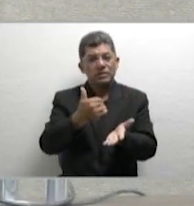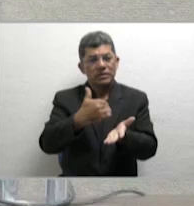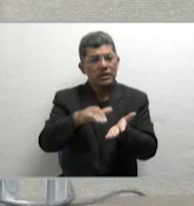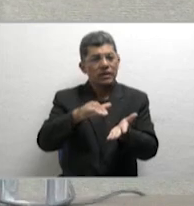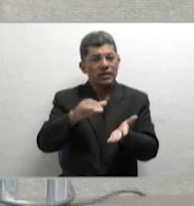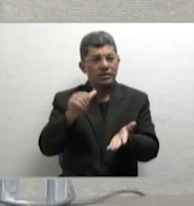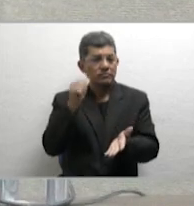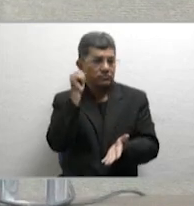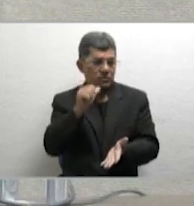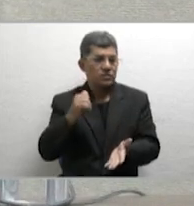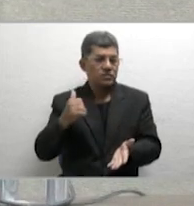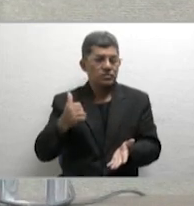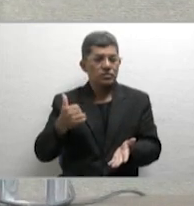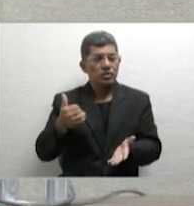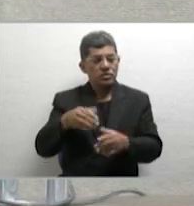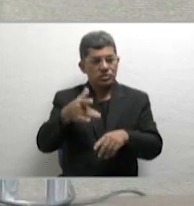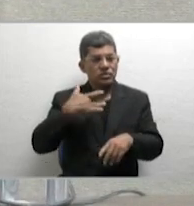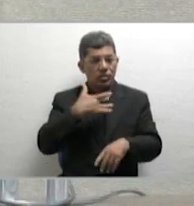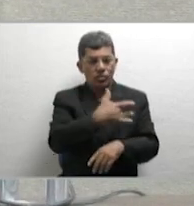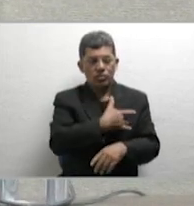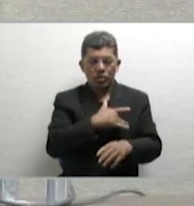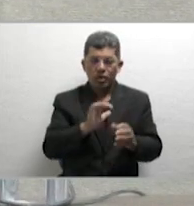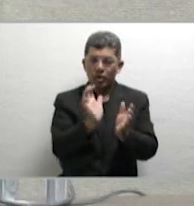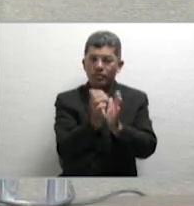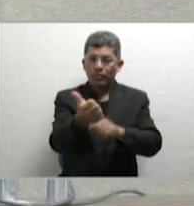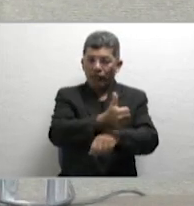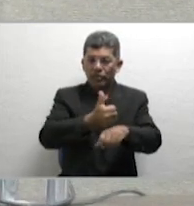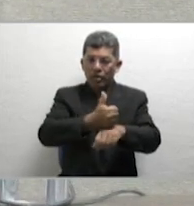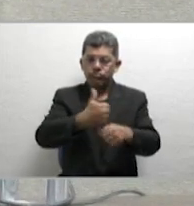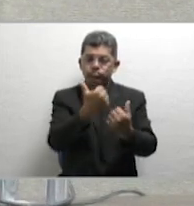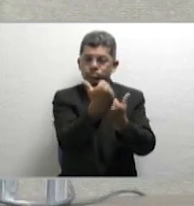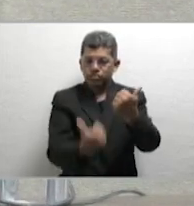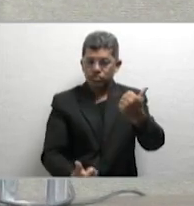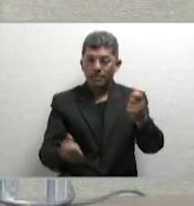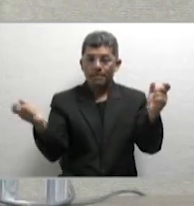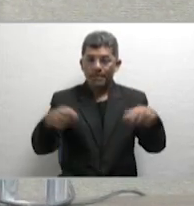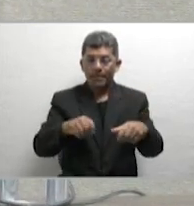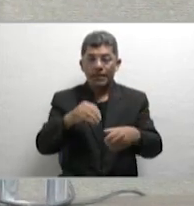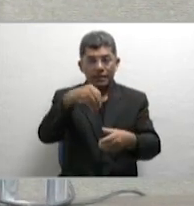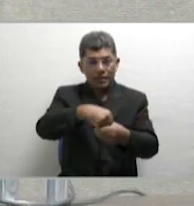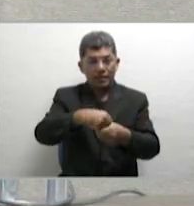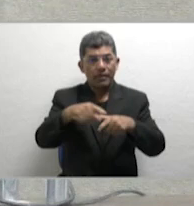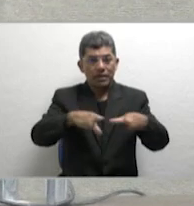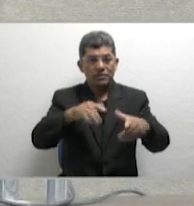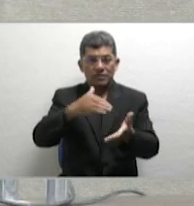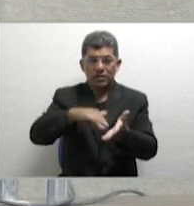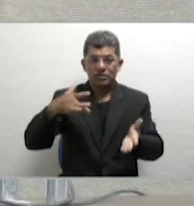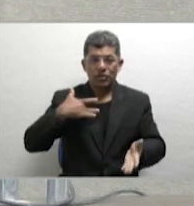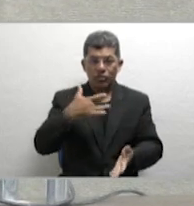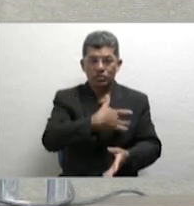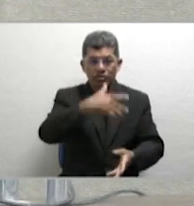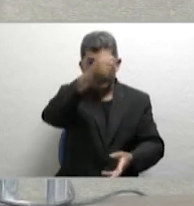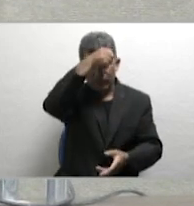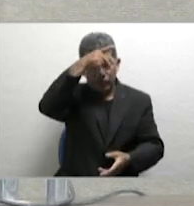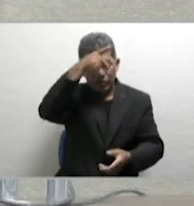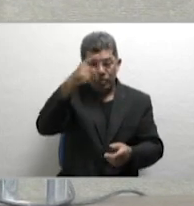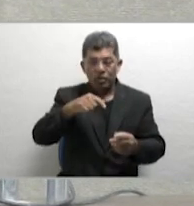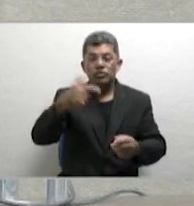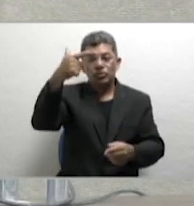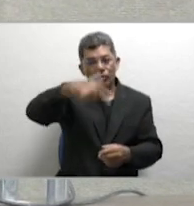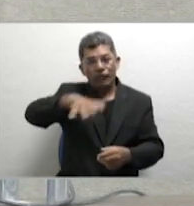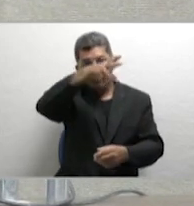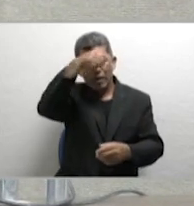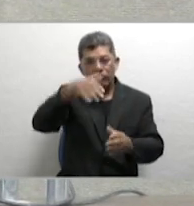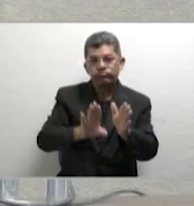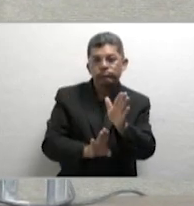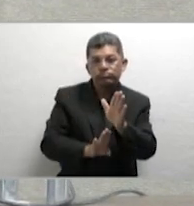enfermeiros, enfim, aquela equipe sensacional que trabalha na Censa, mais uma vez permitiu que Manaus